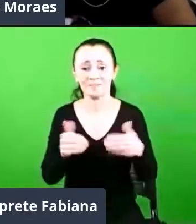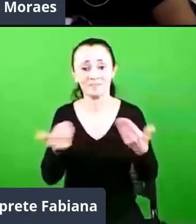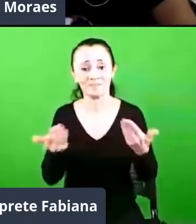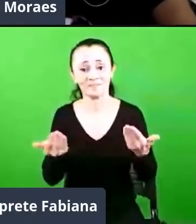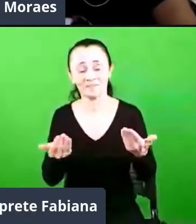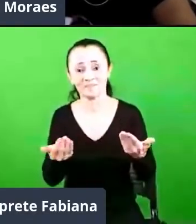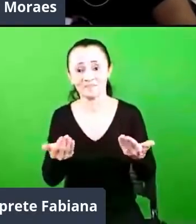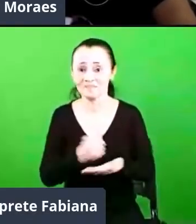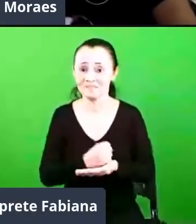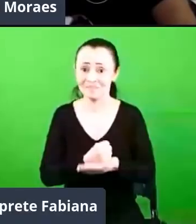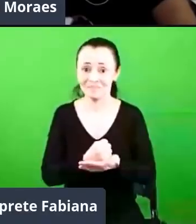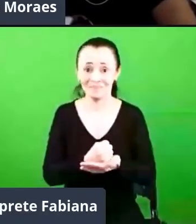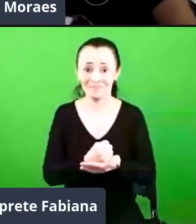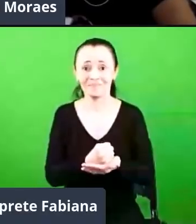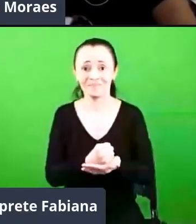mais